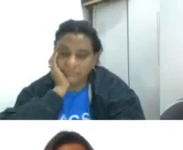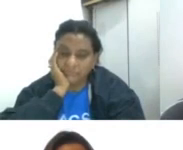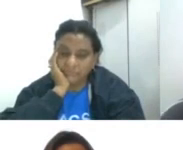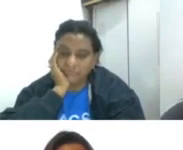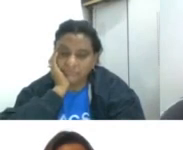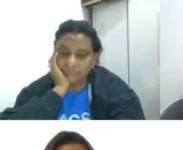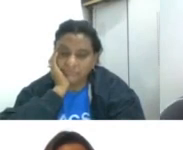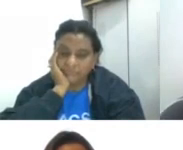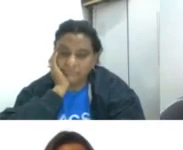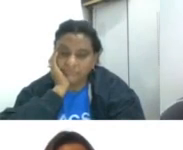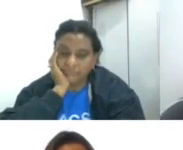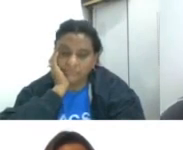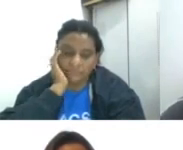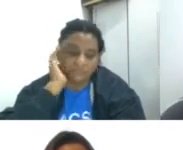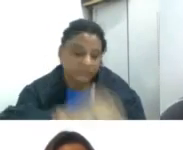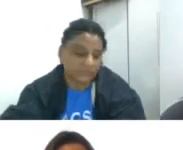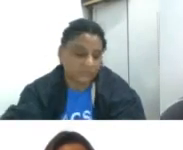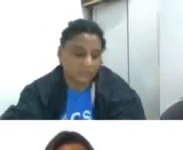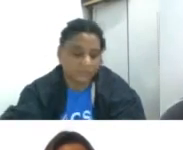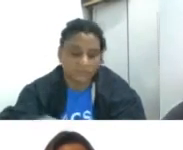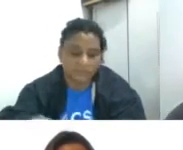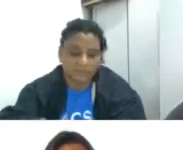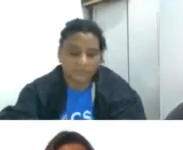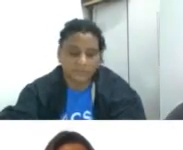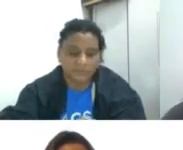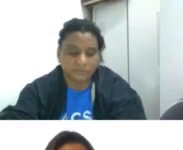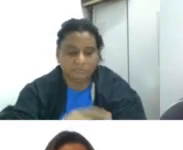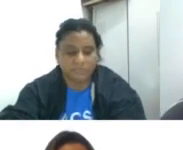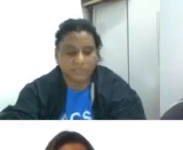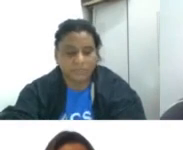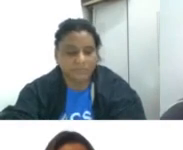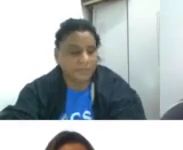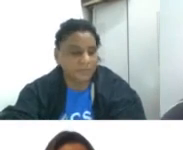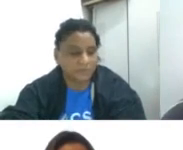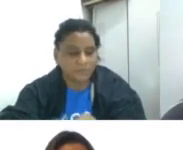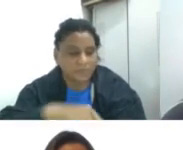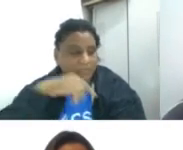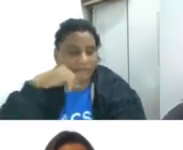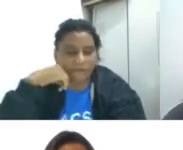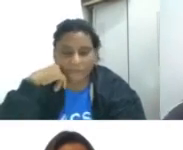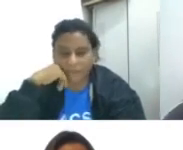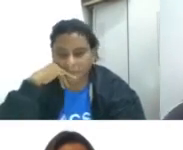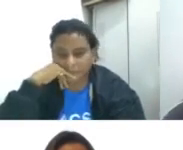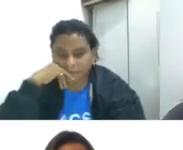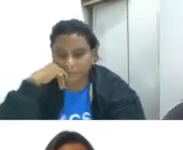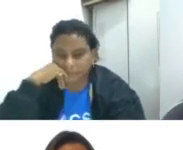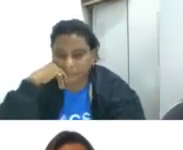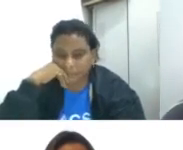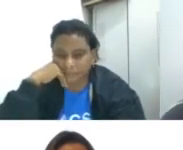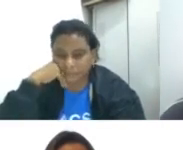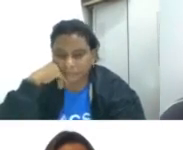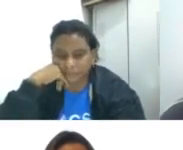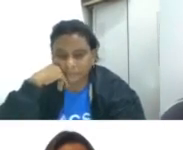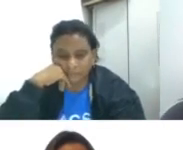da faixa etária e do peso dessa criança existe a redução de apenas uma droga nesse esquema que é o etambutol que ele pode causar efeitos adversos